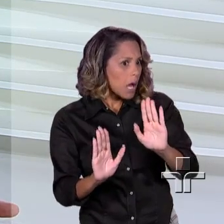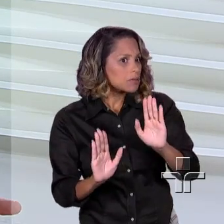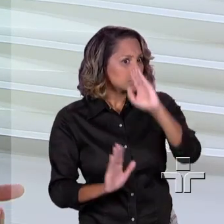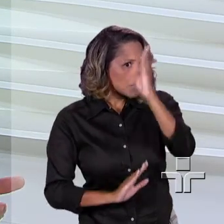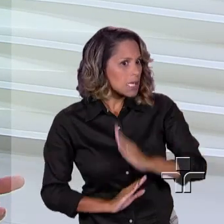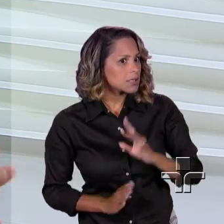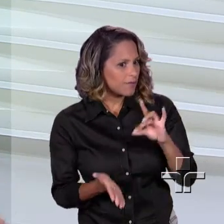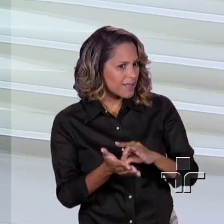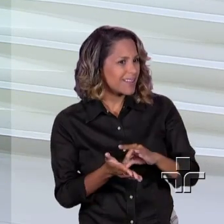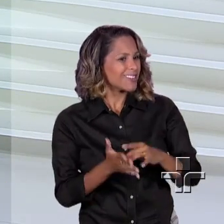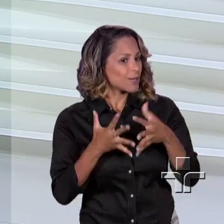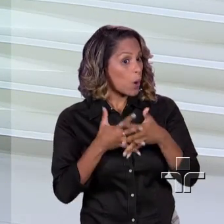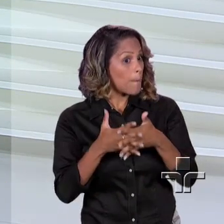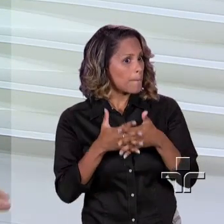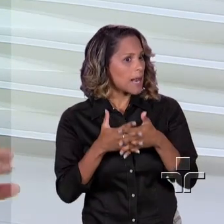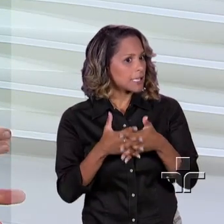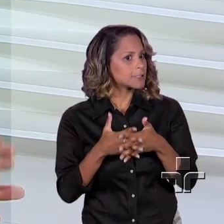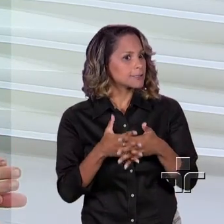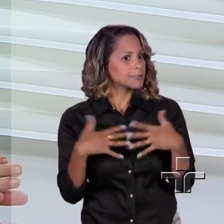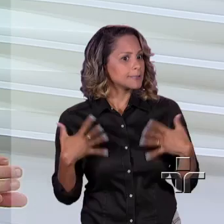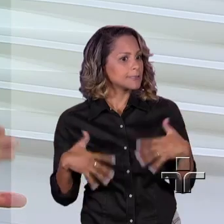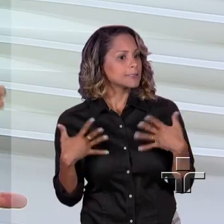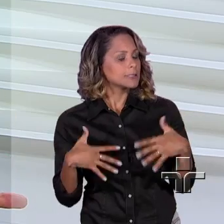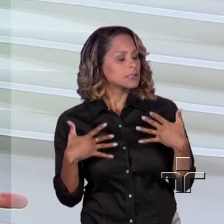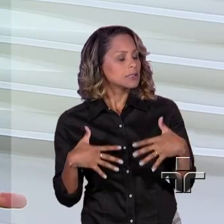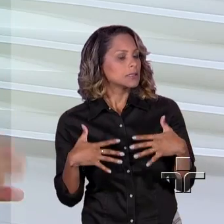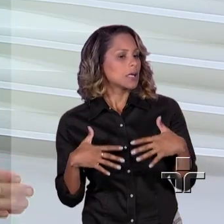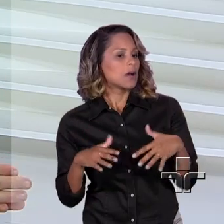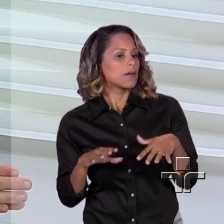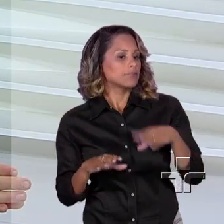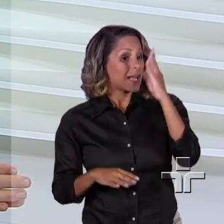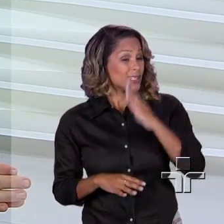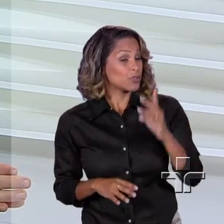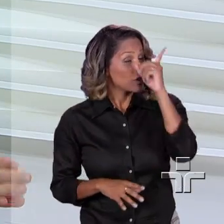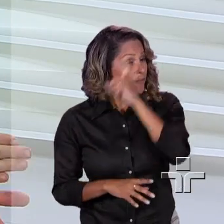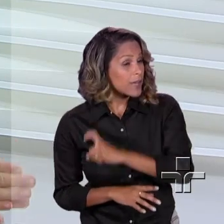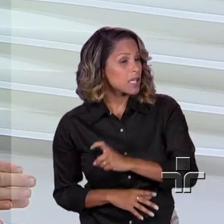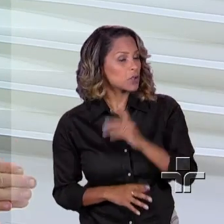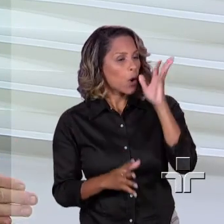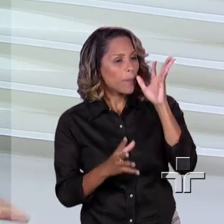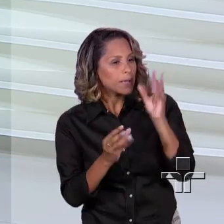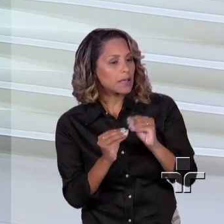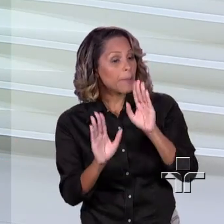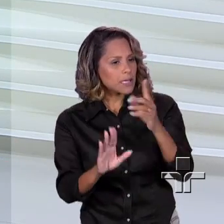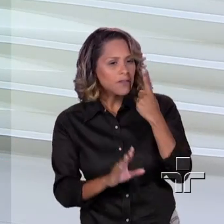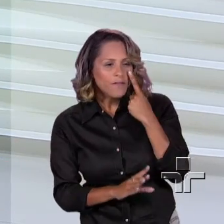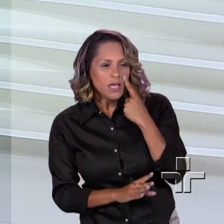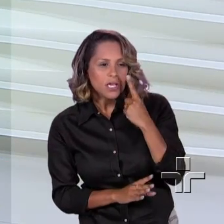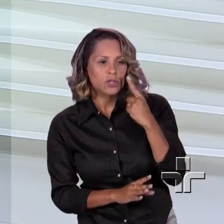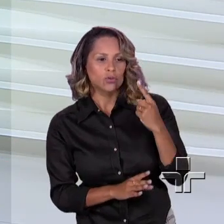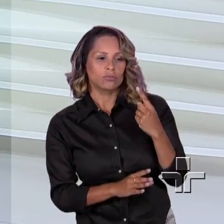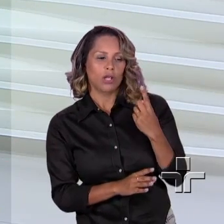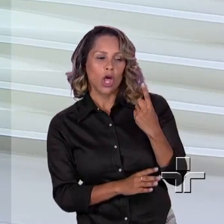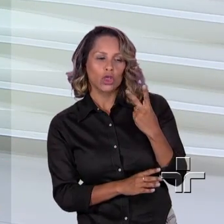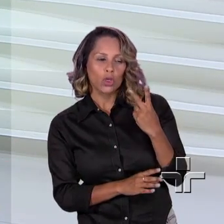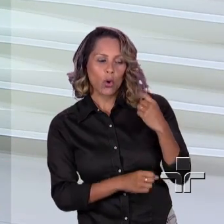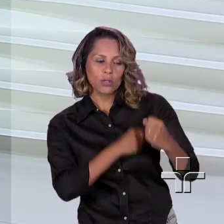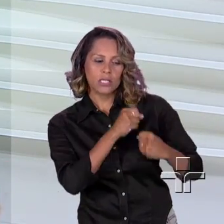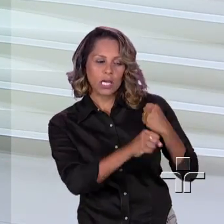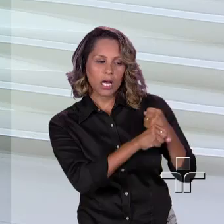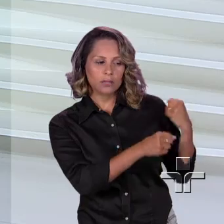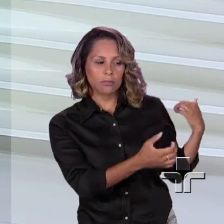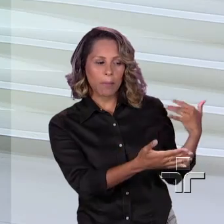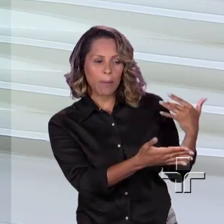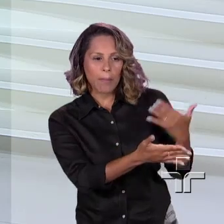difícil entender essa sociedade. Mas eu vejo, nos últimos 14 anos, 12 anos, houve uma tentativa de